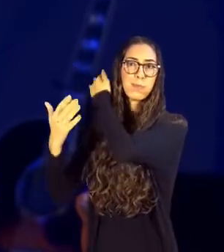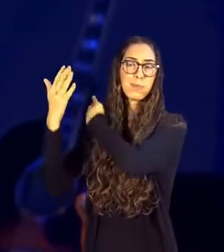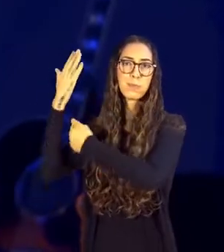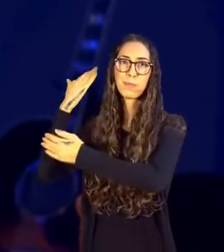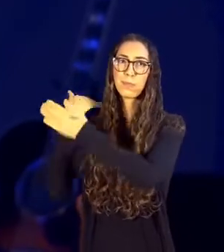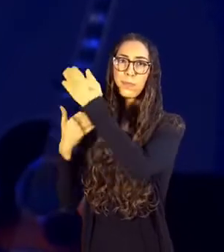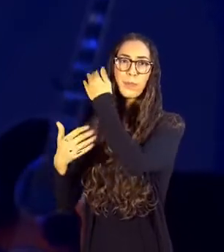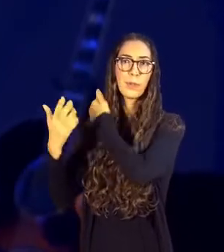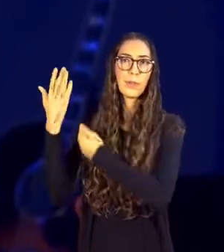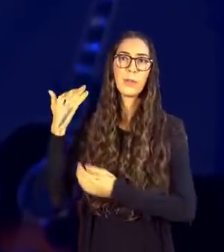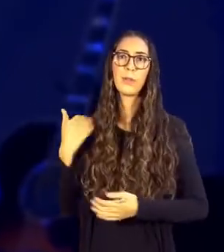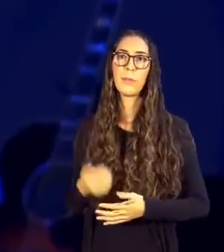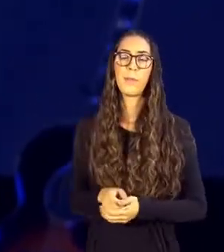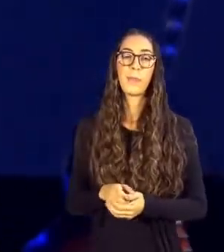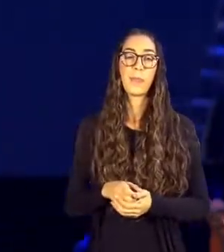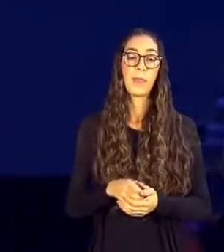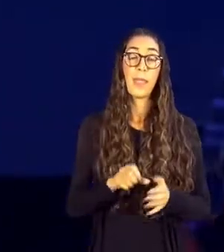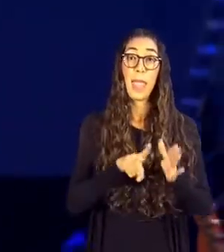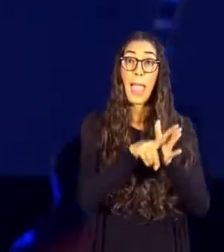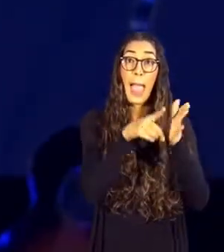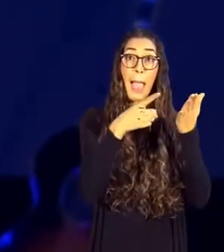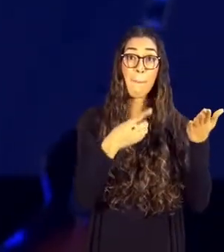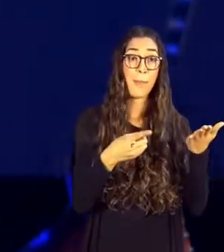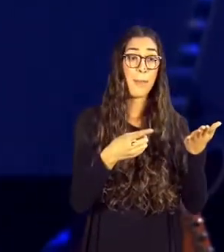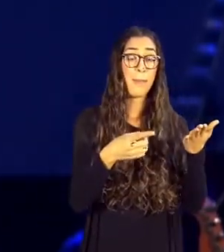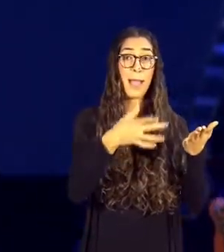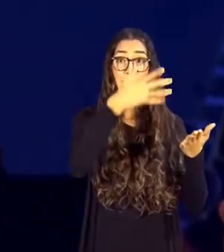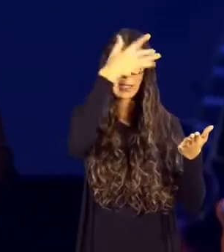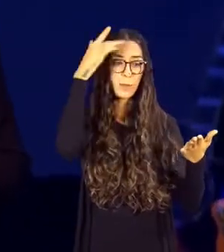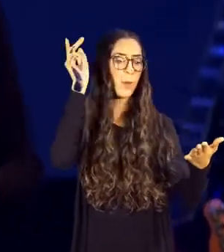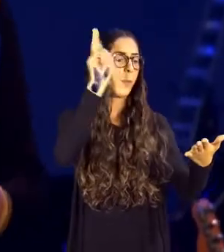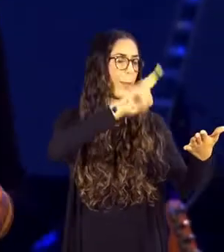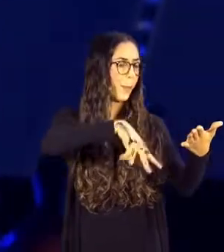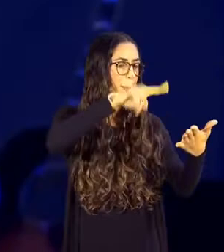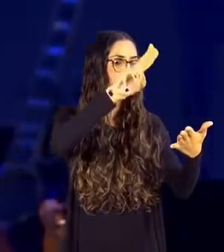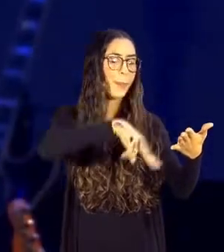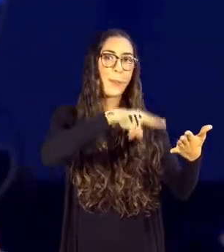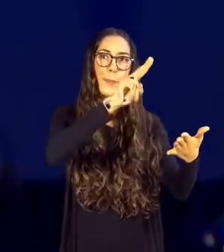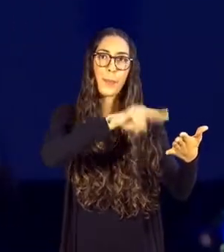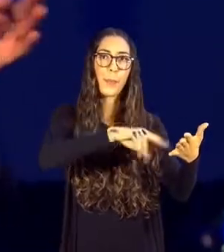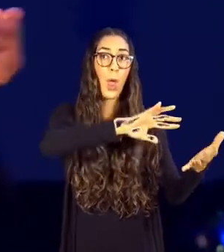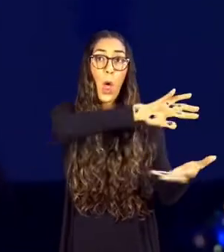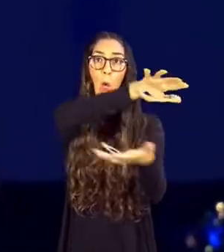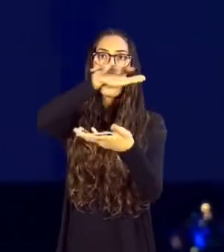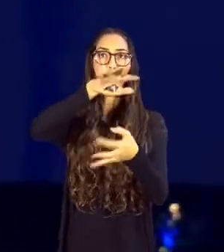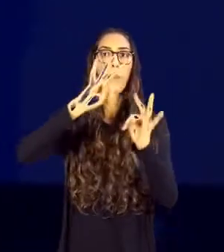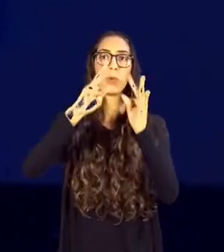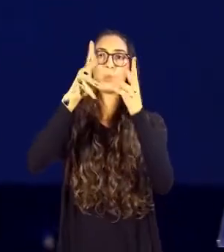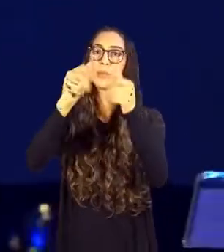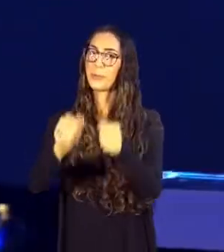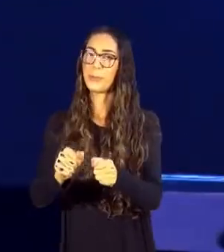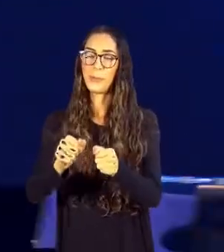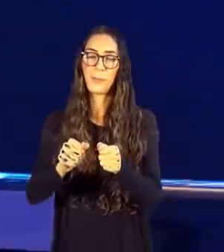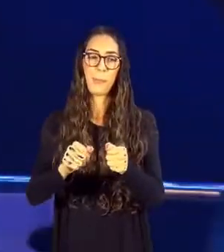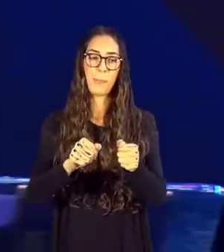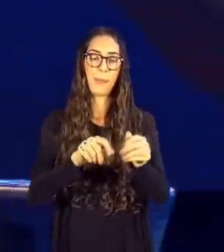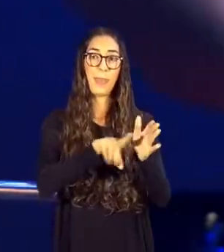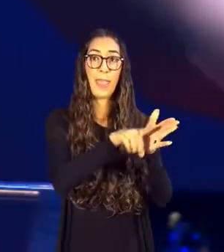mais lido do mundo, o livro mais impresso do mundo. e fala sobre Jesus.